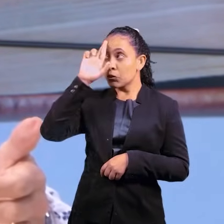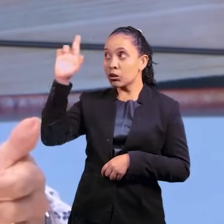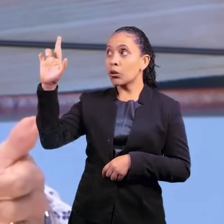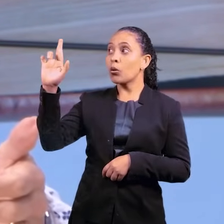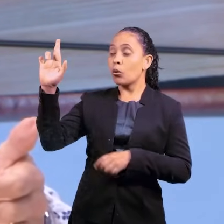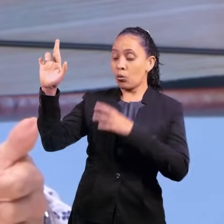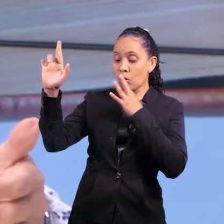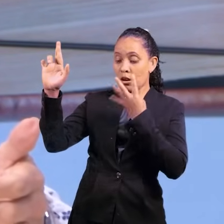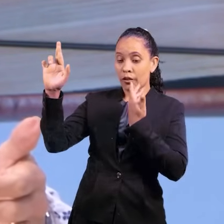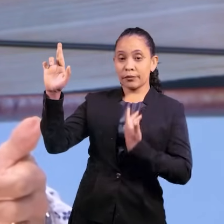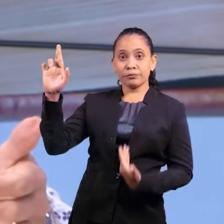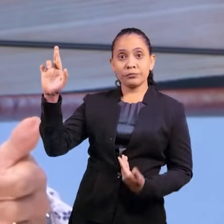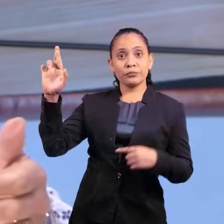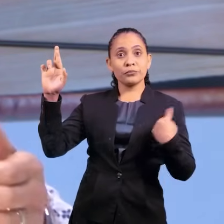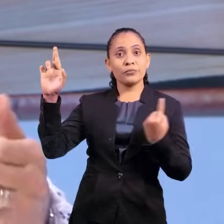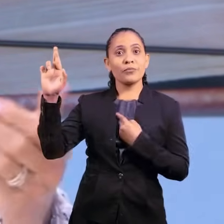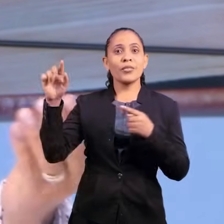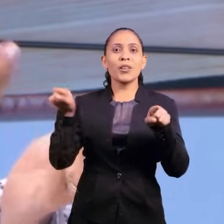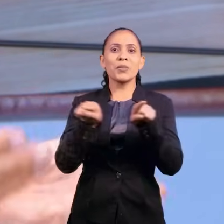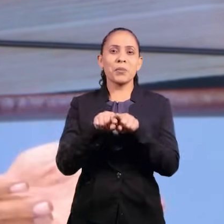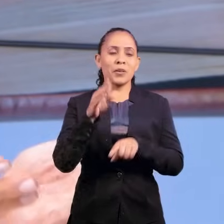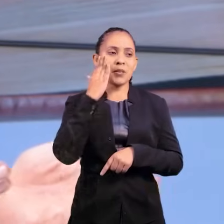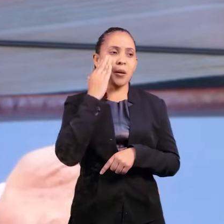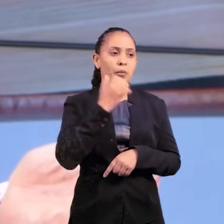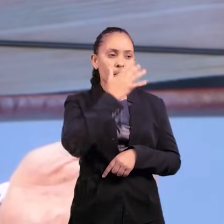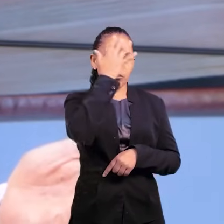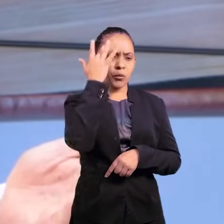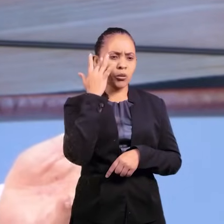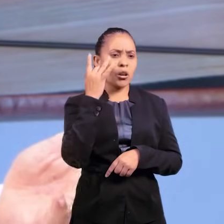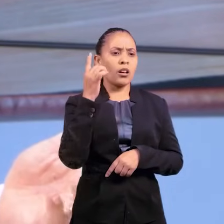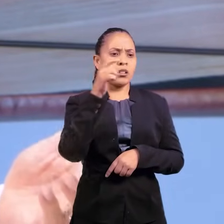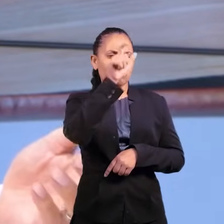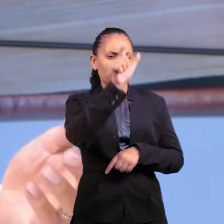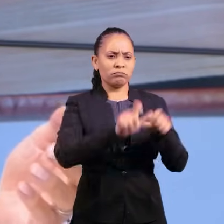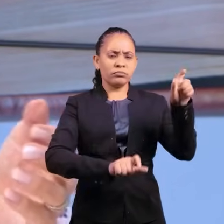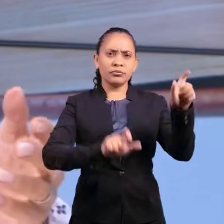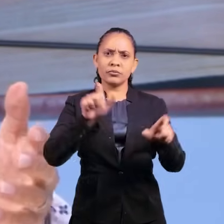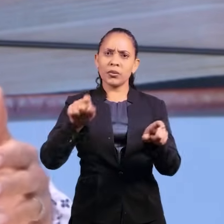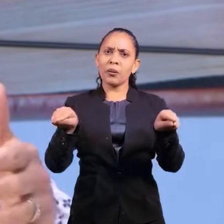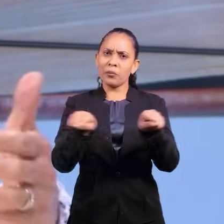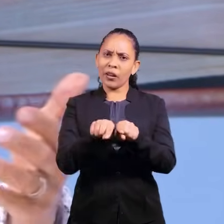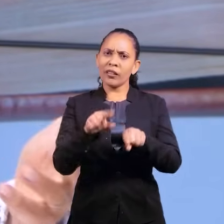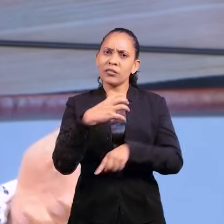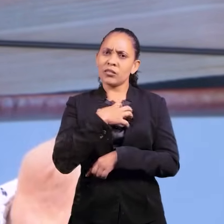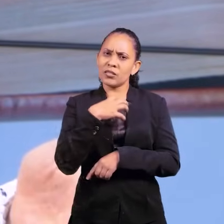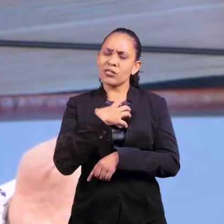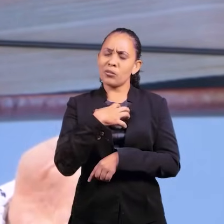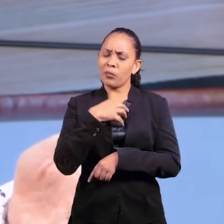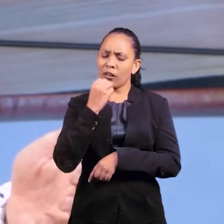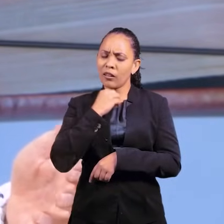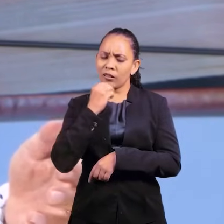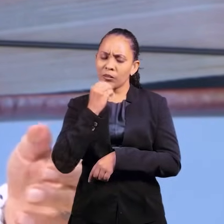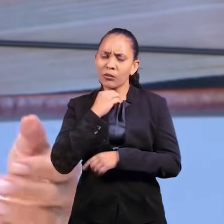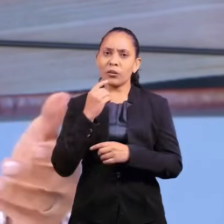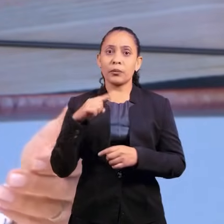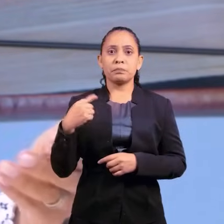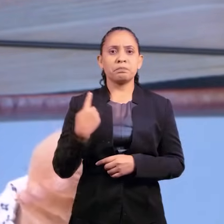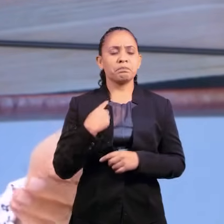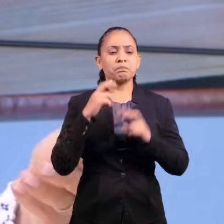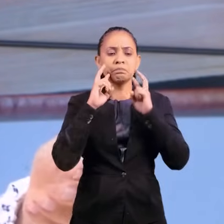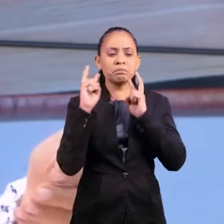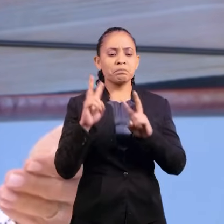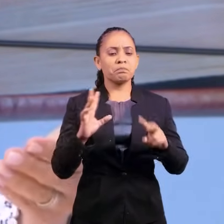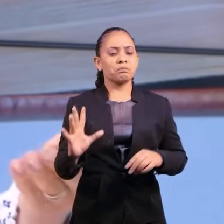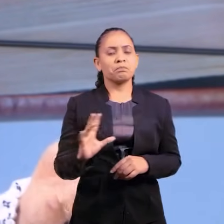as nossas fragilidades, nós sabemos que os outros também têm fragilidades. Então precisamos olhar para o outro com amor. O que